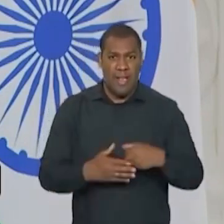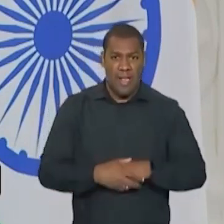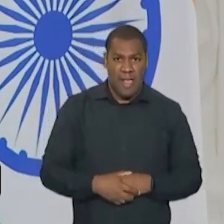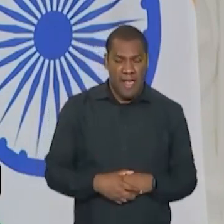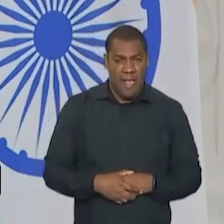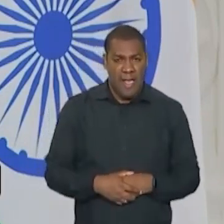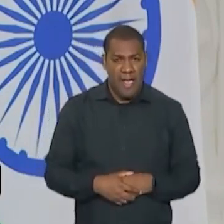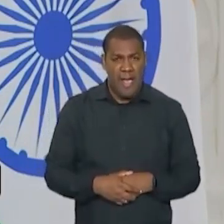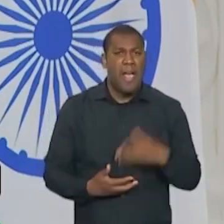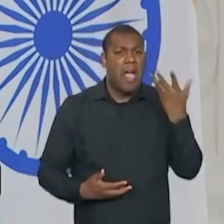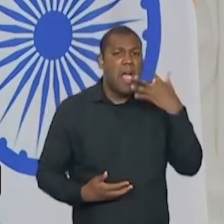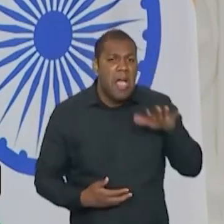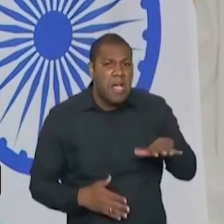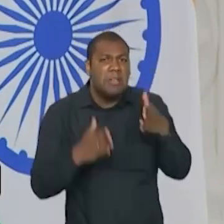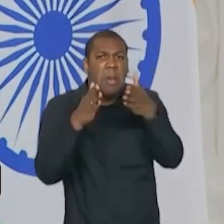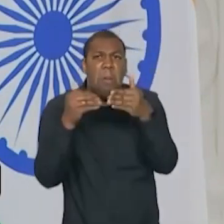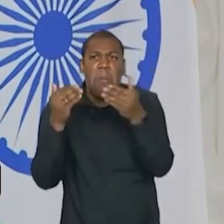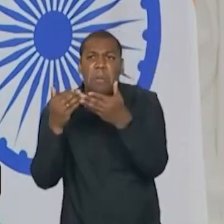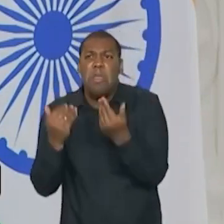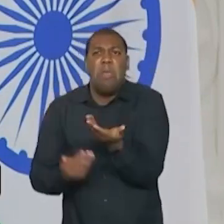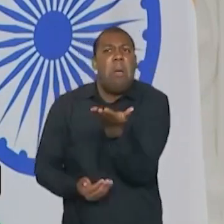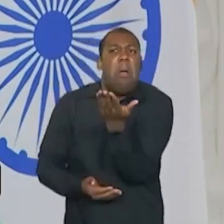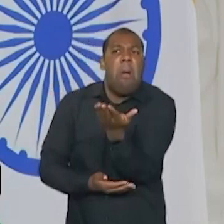pedindo comida. Isso voltou.